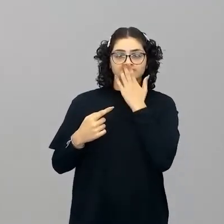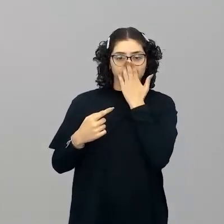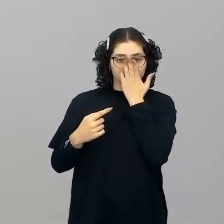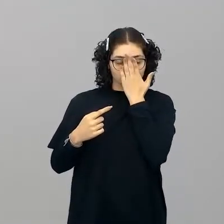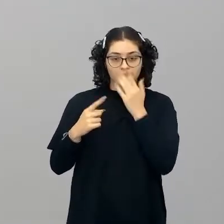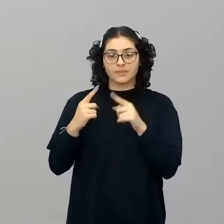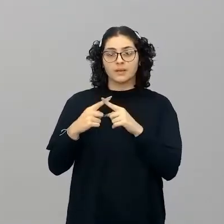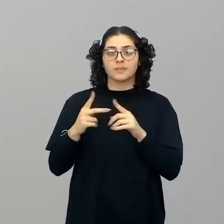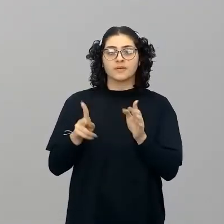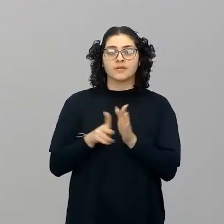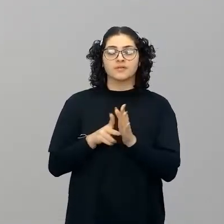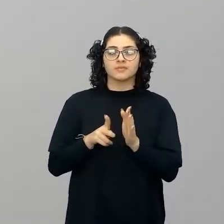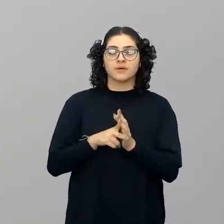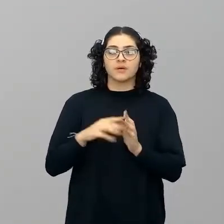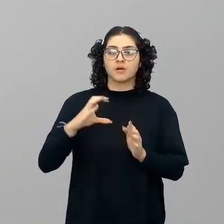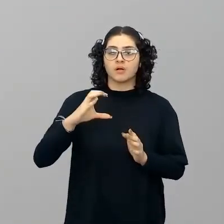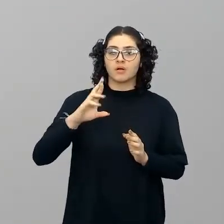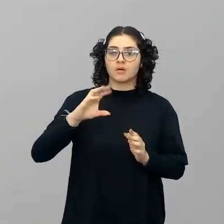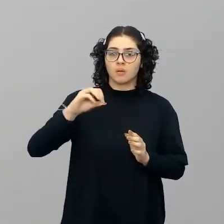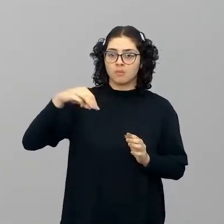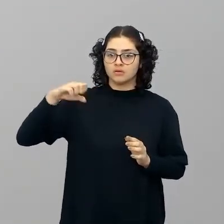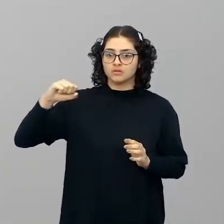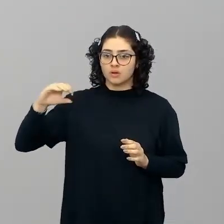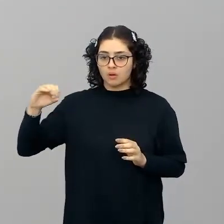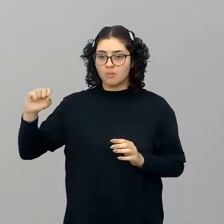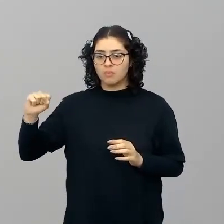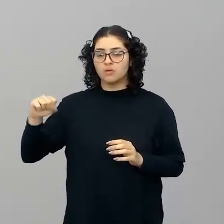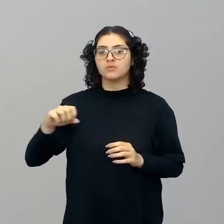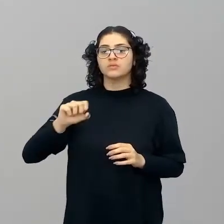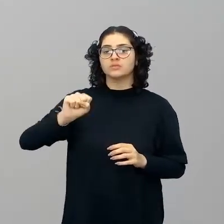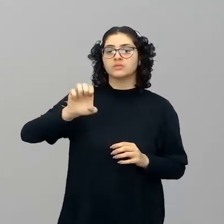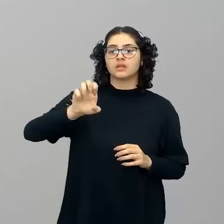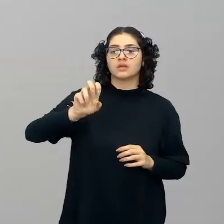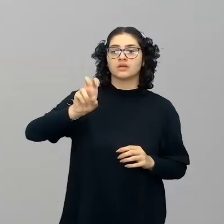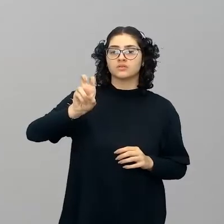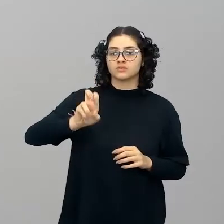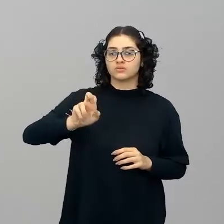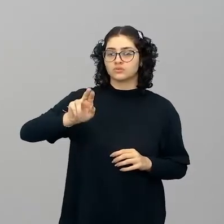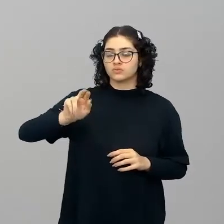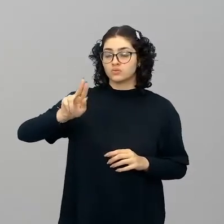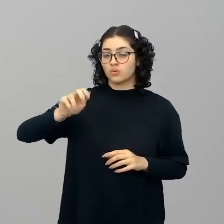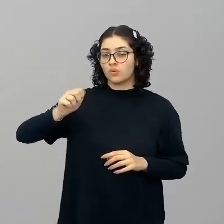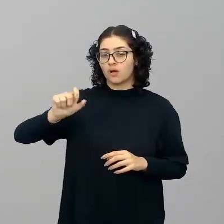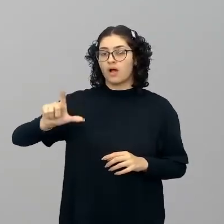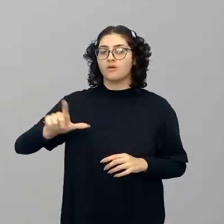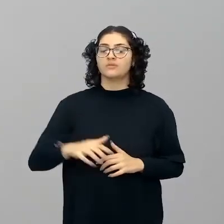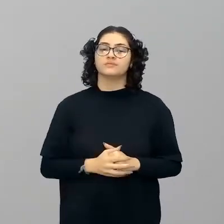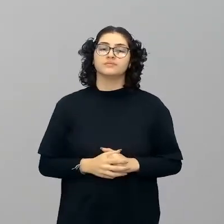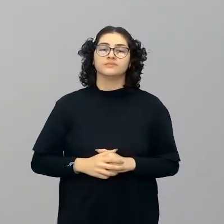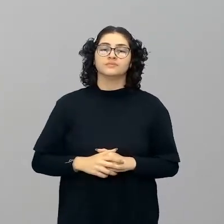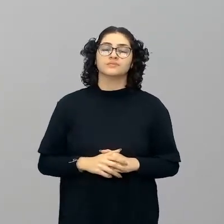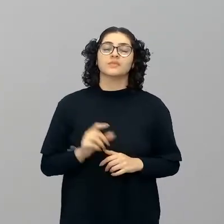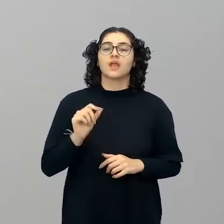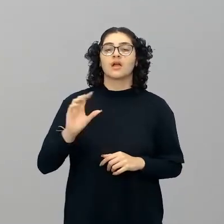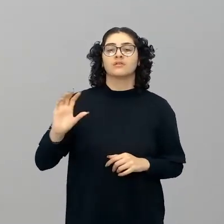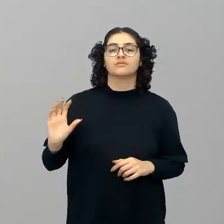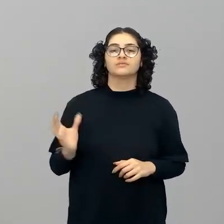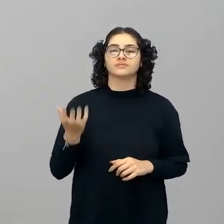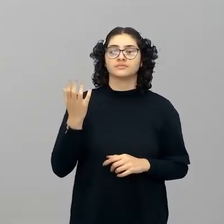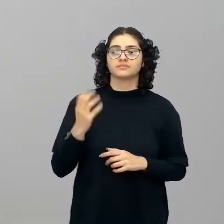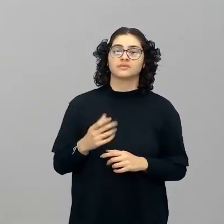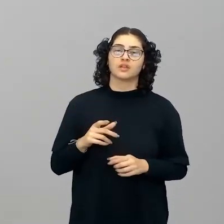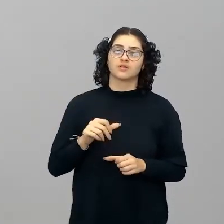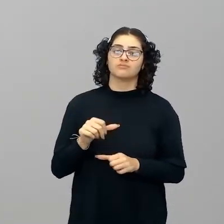um cromossomo que é um cromossomo sexual. Nesse caso, é o cromossomo X. O que acontece, então, né,